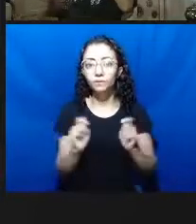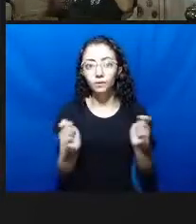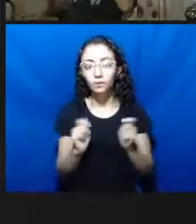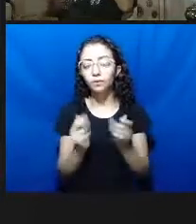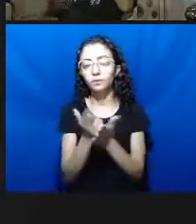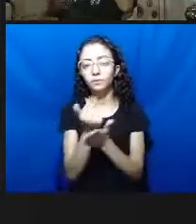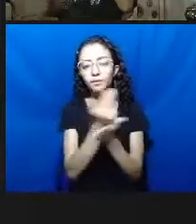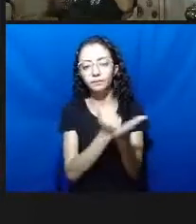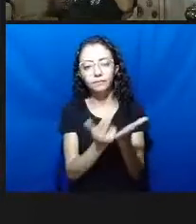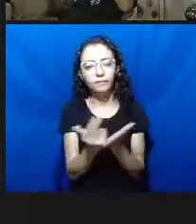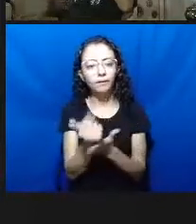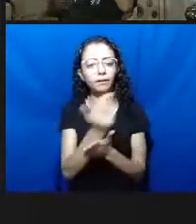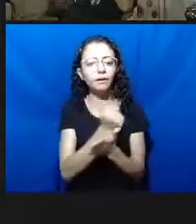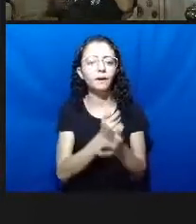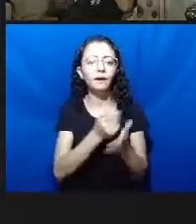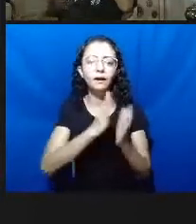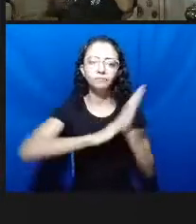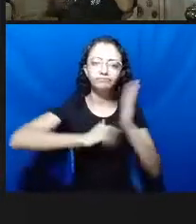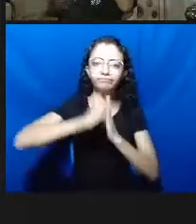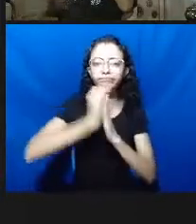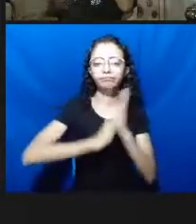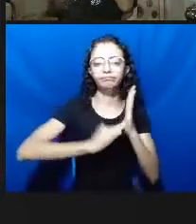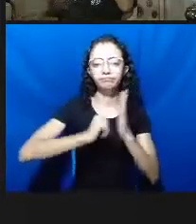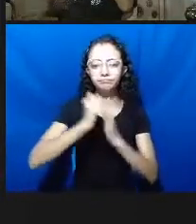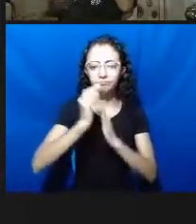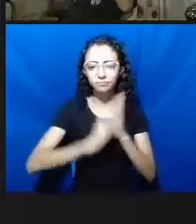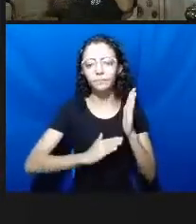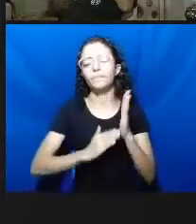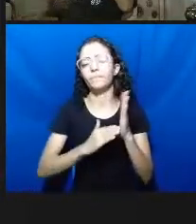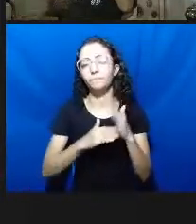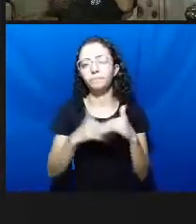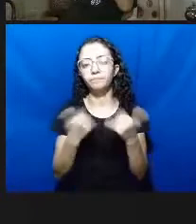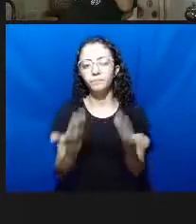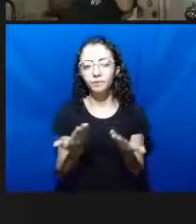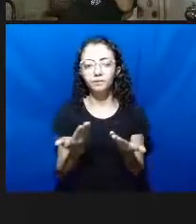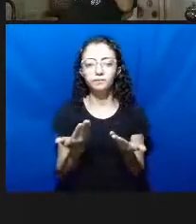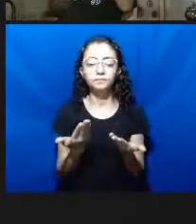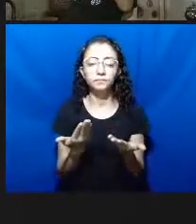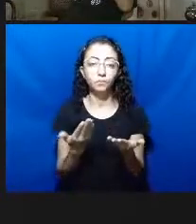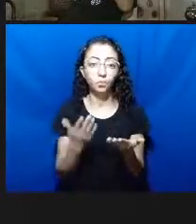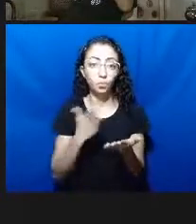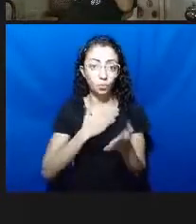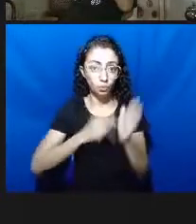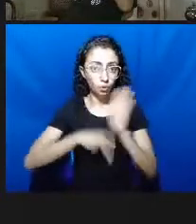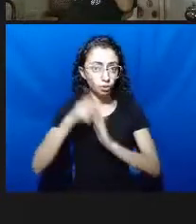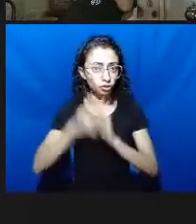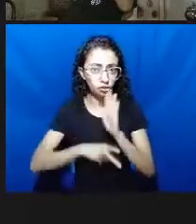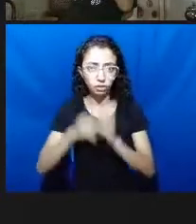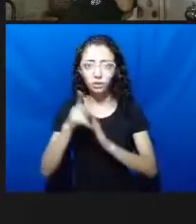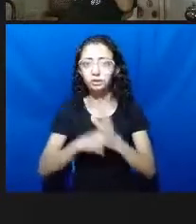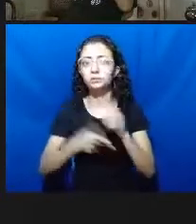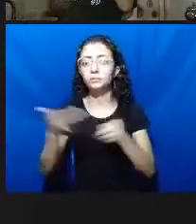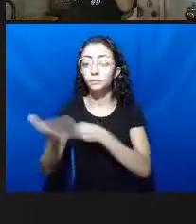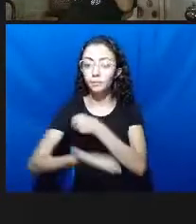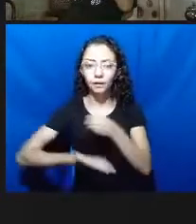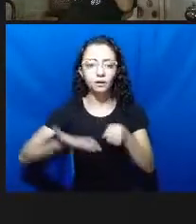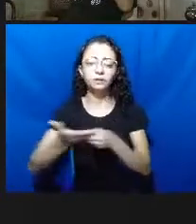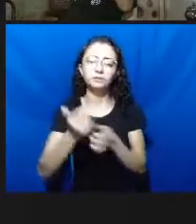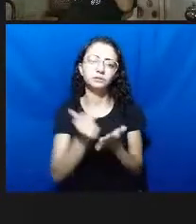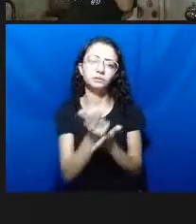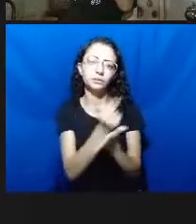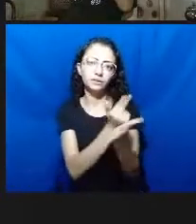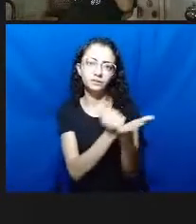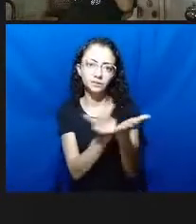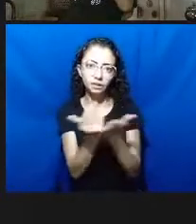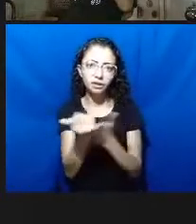desenhar principalmente. Esse trabalho ele é basicamente desenho, tem muito desenho atrás dele, né?